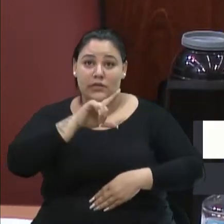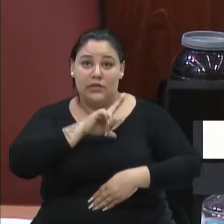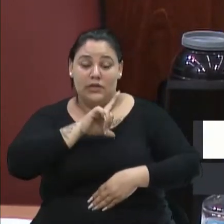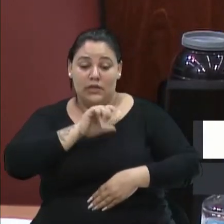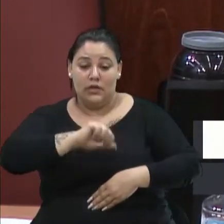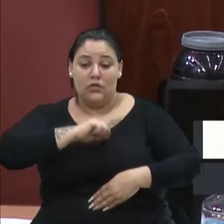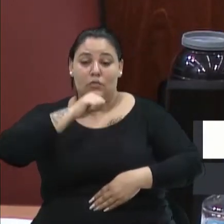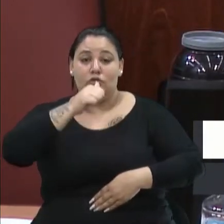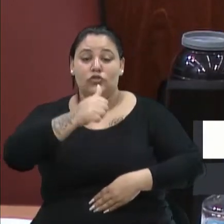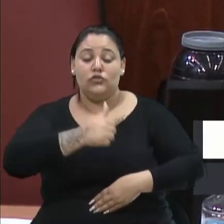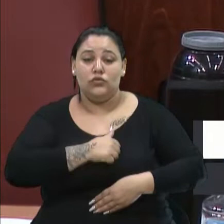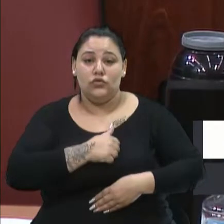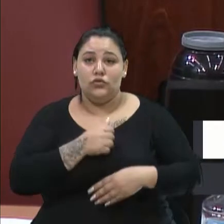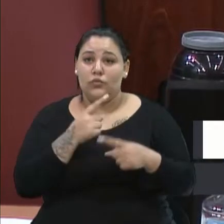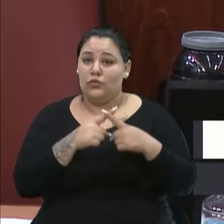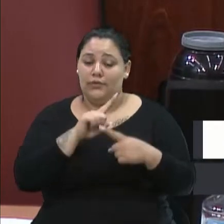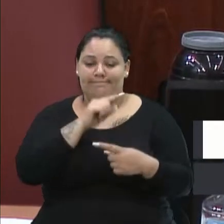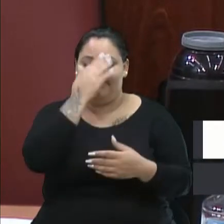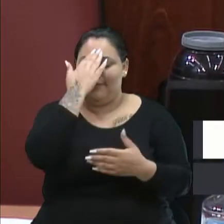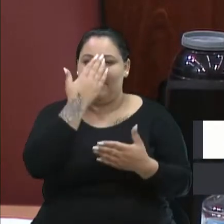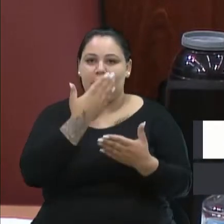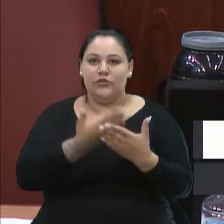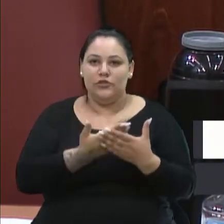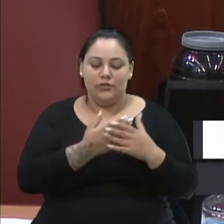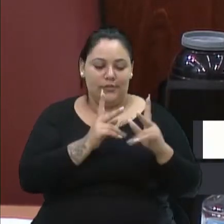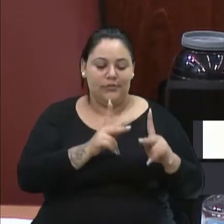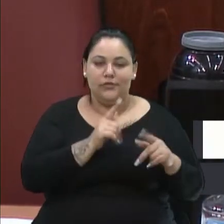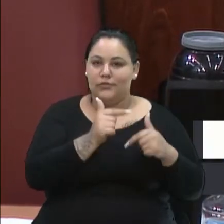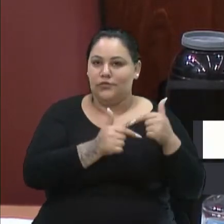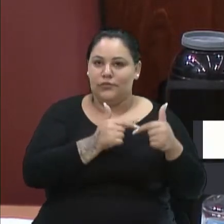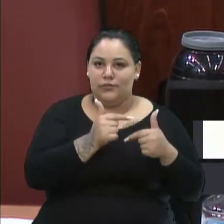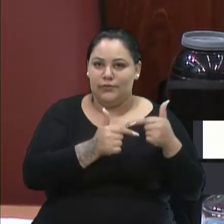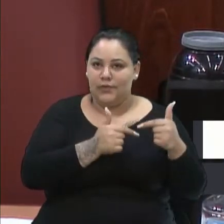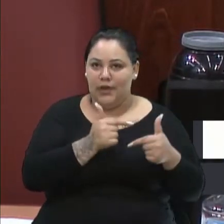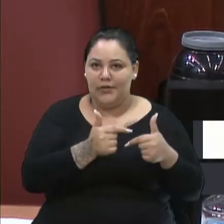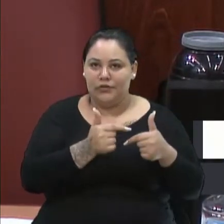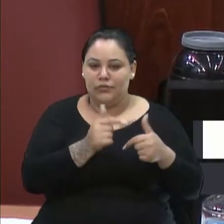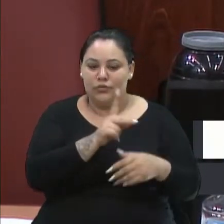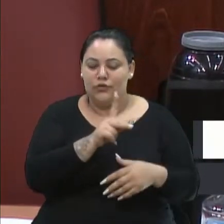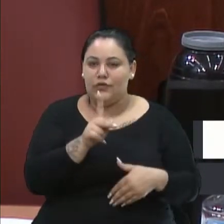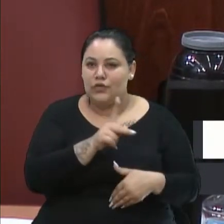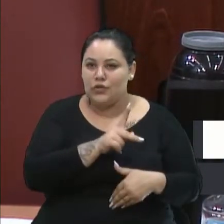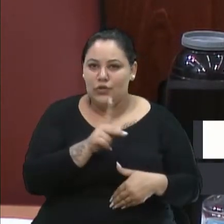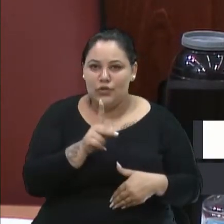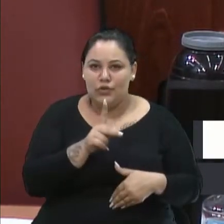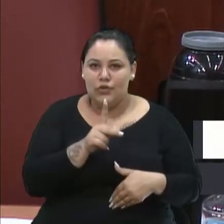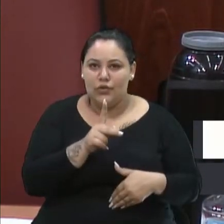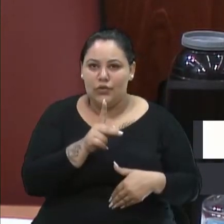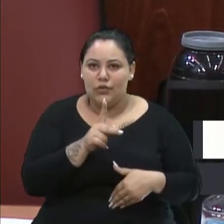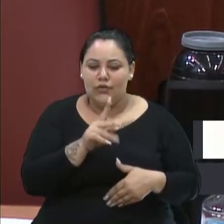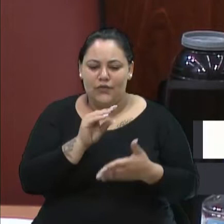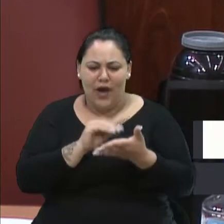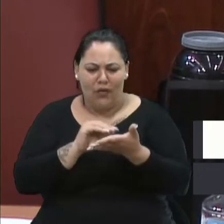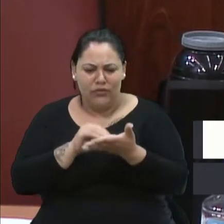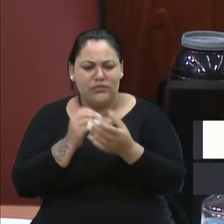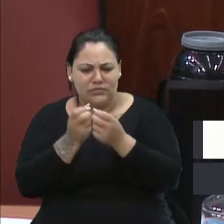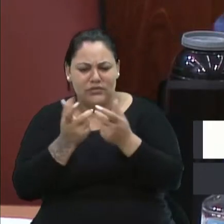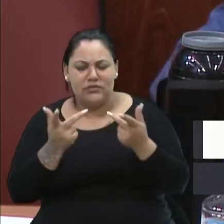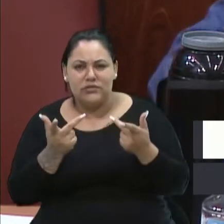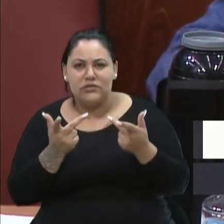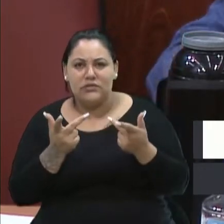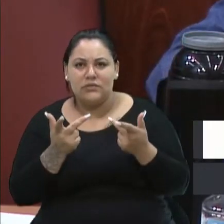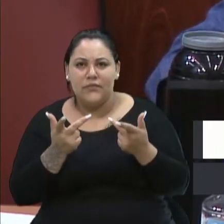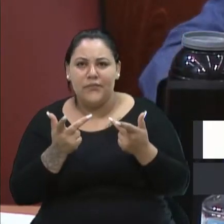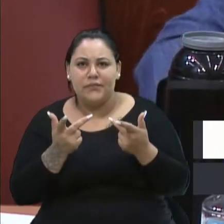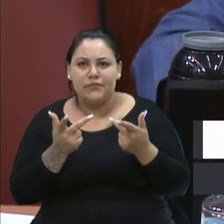é inadmissível que servidor siga trabalhando em condições insalubres e de que